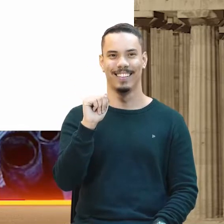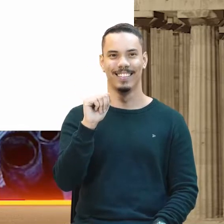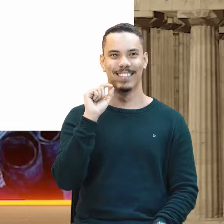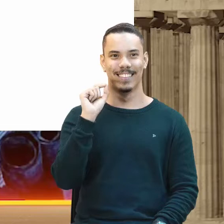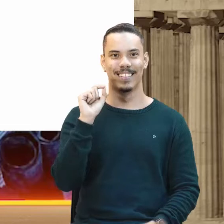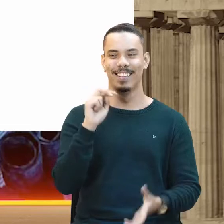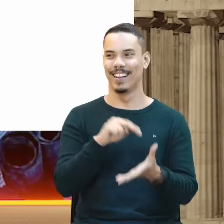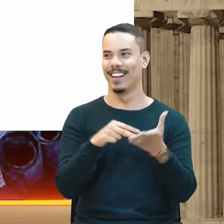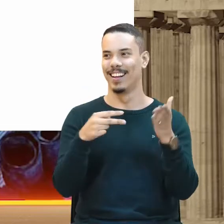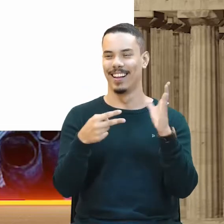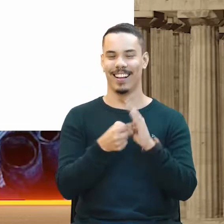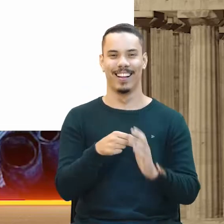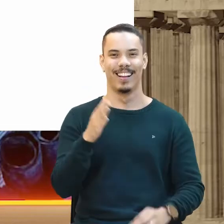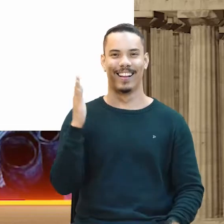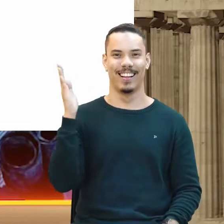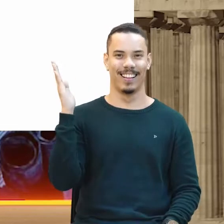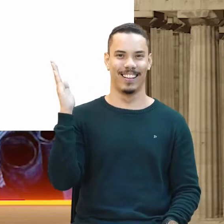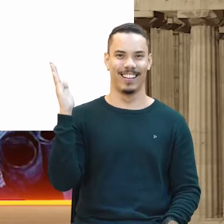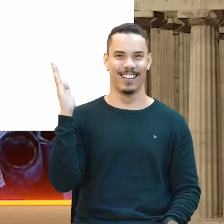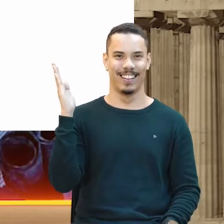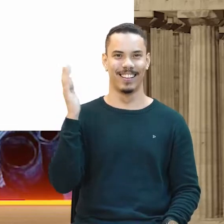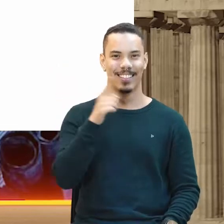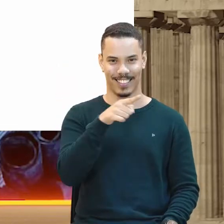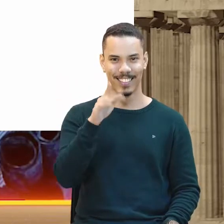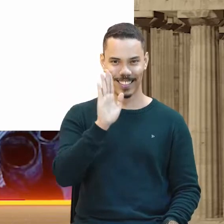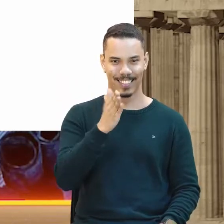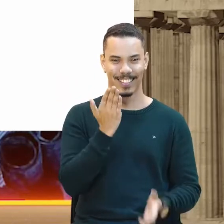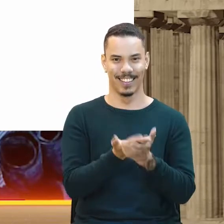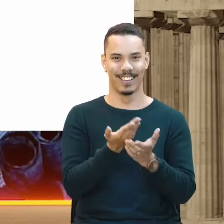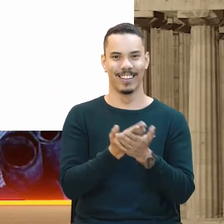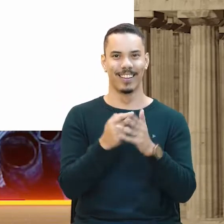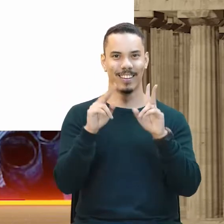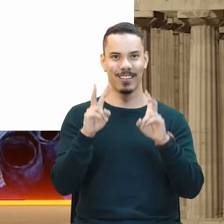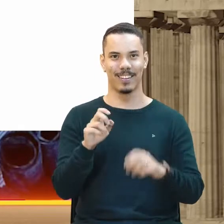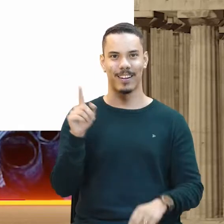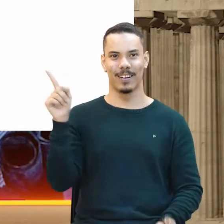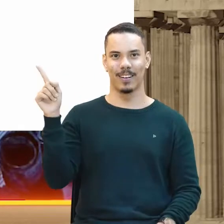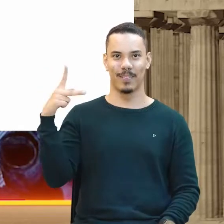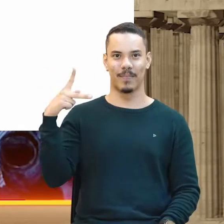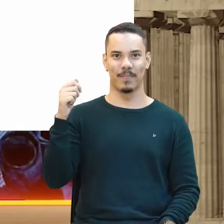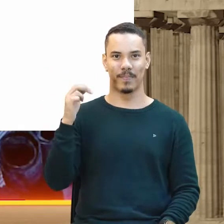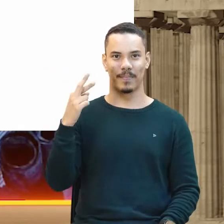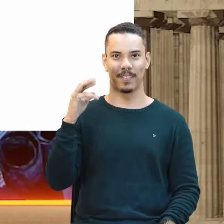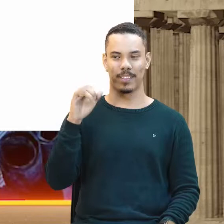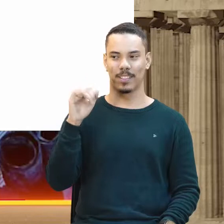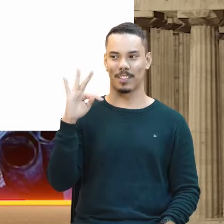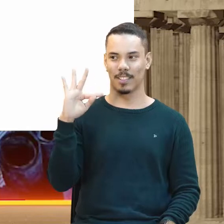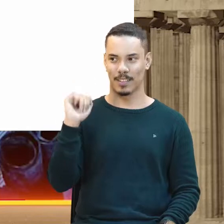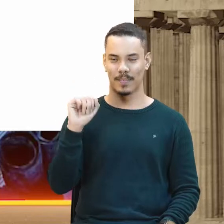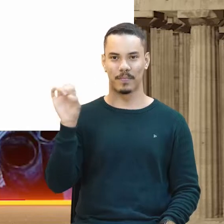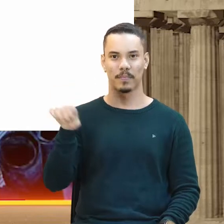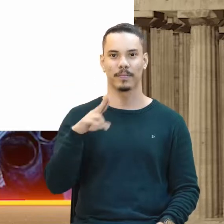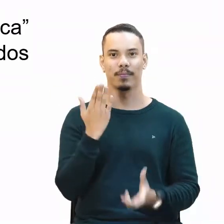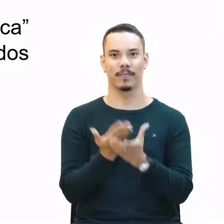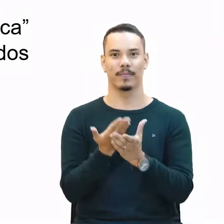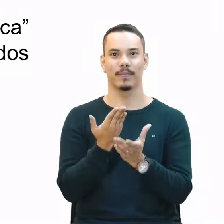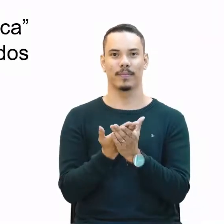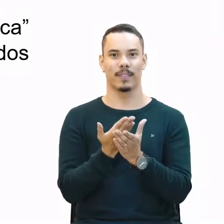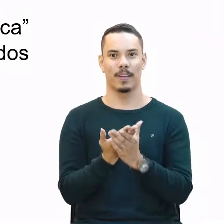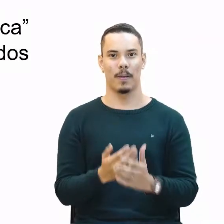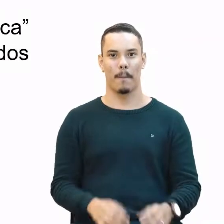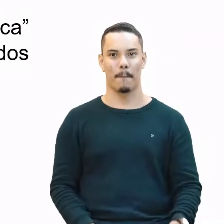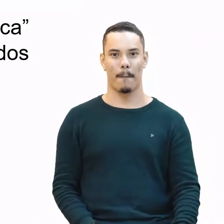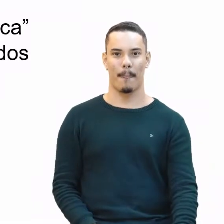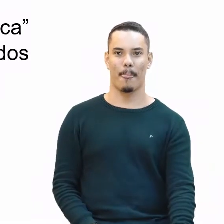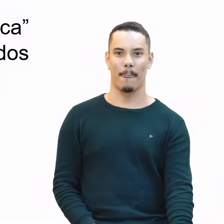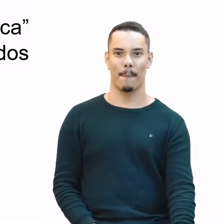ideia do que seja isso? Já estudaram sobre a patrística? Se não, vamos estudar então. Vamos lá? Então,